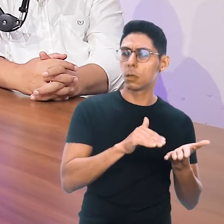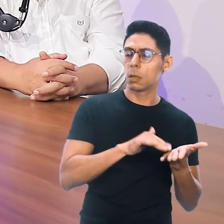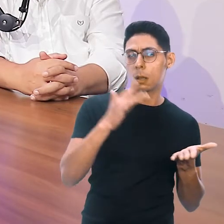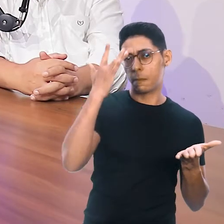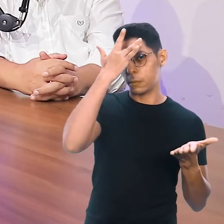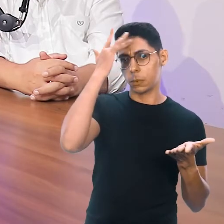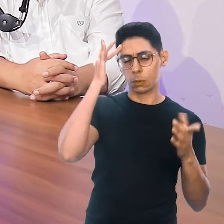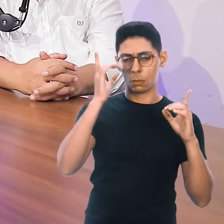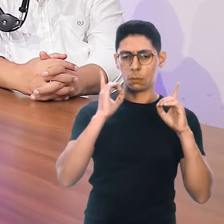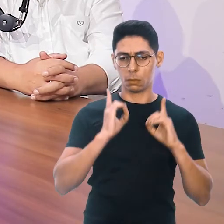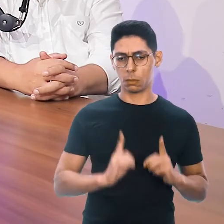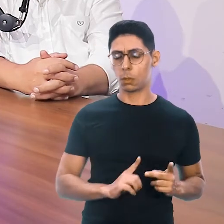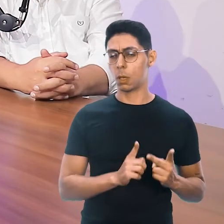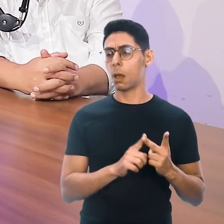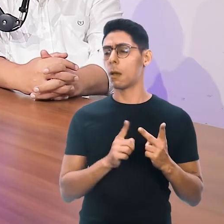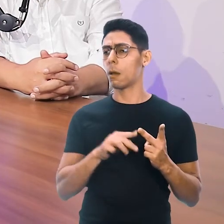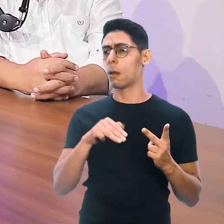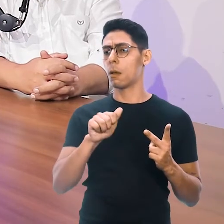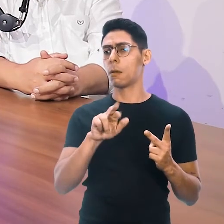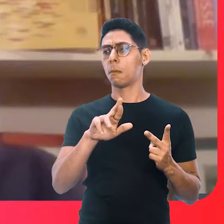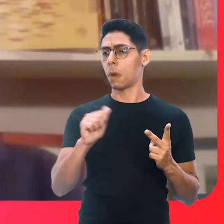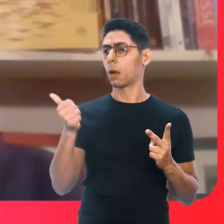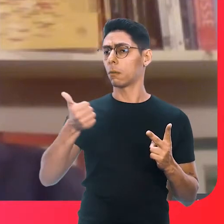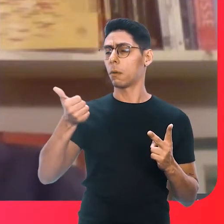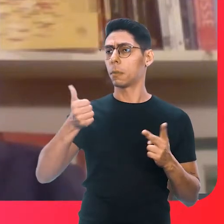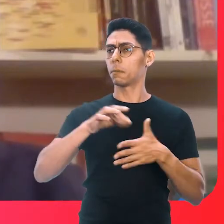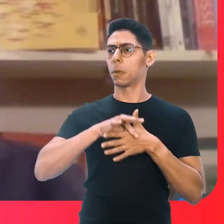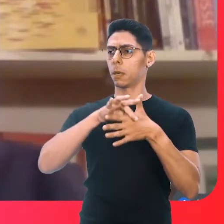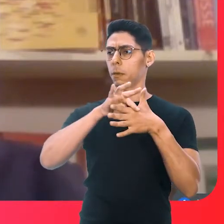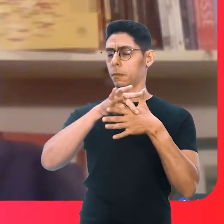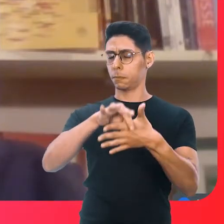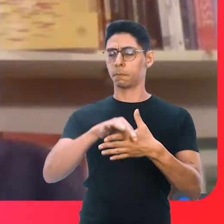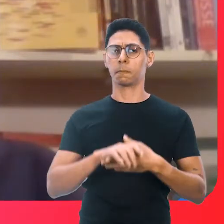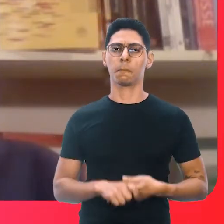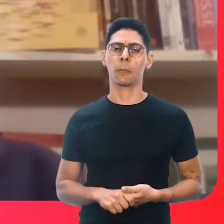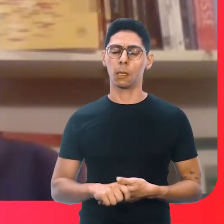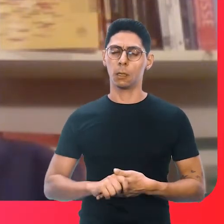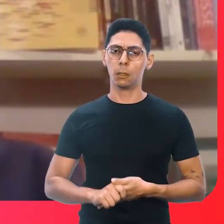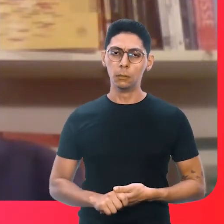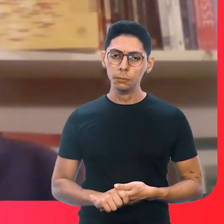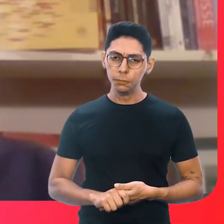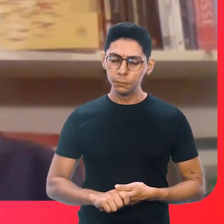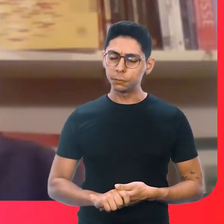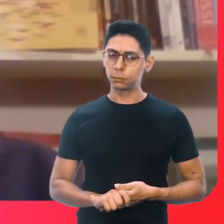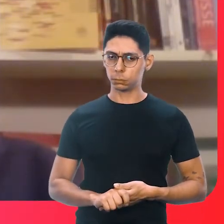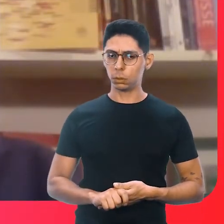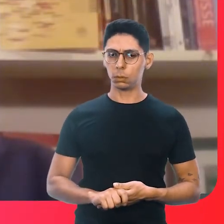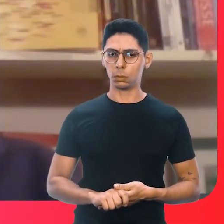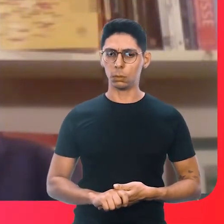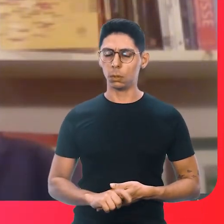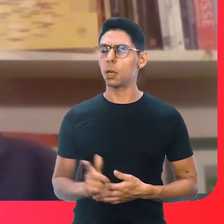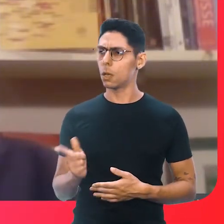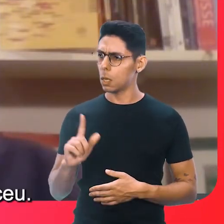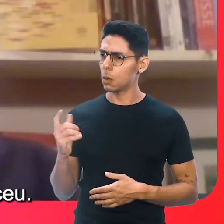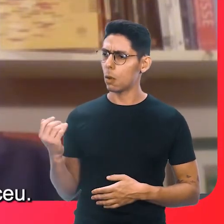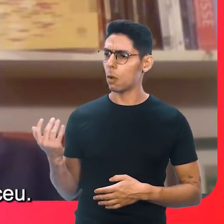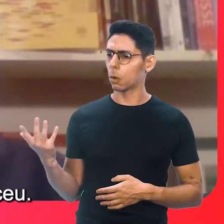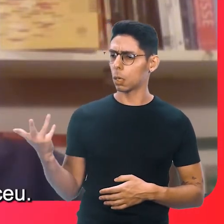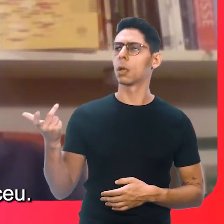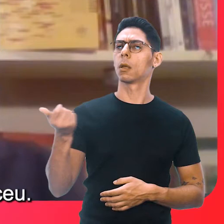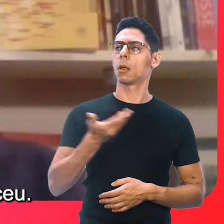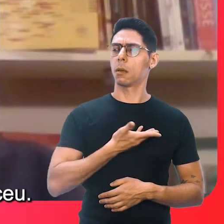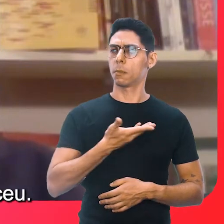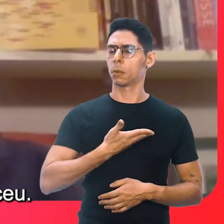Deficiência e a Mara Gabrilli foi a primeira secretária. Né? Certo. A primeira secretária. E, inclusive, um querido amigo meu,